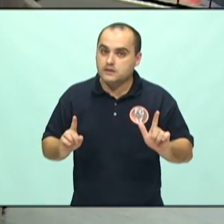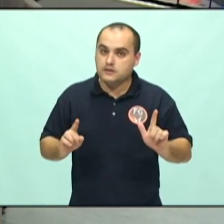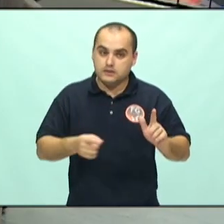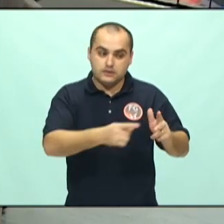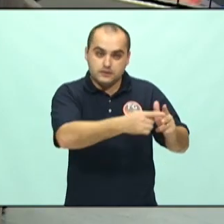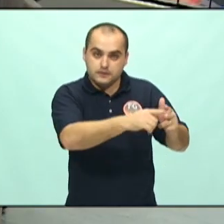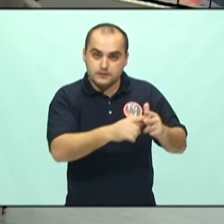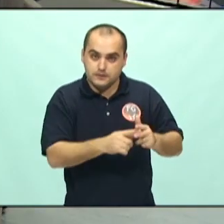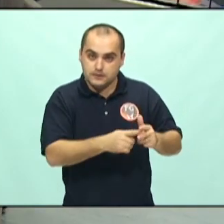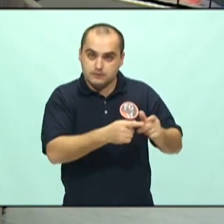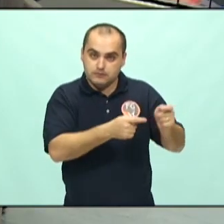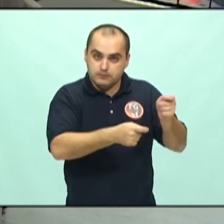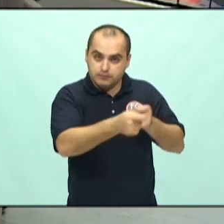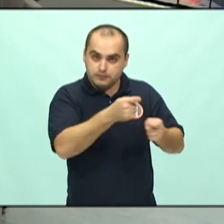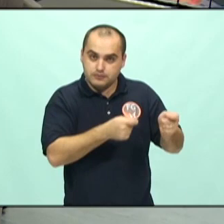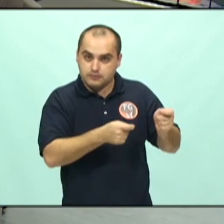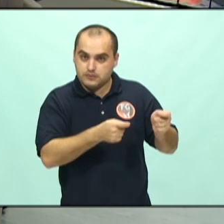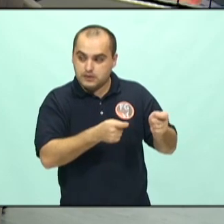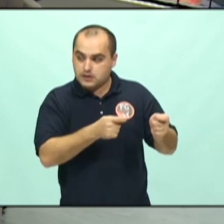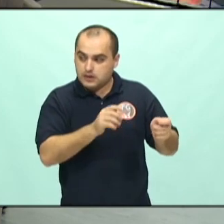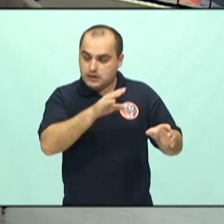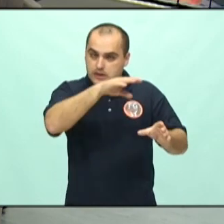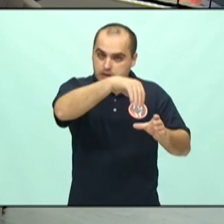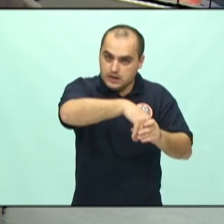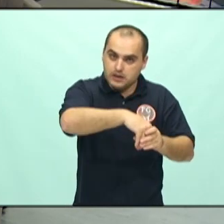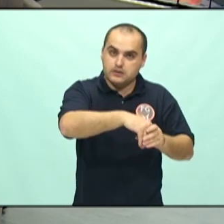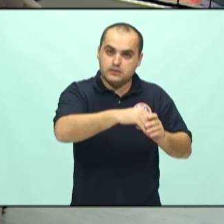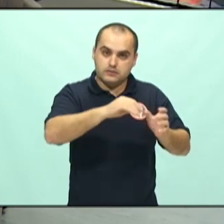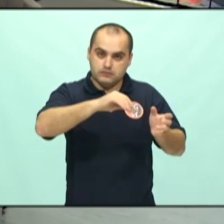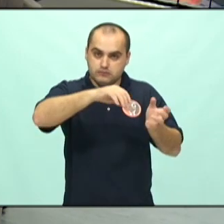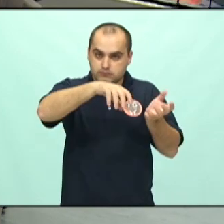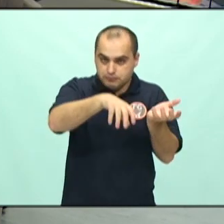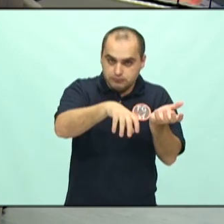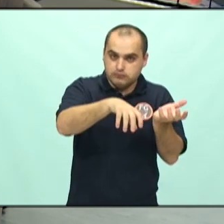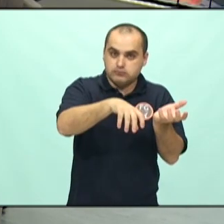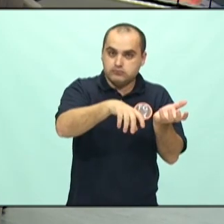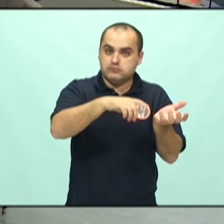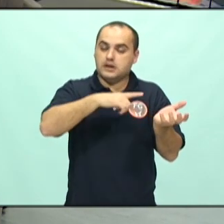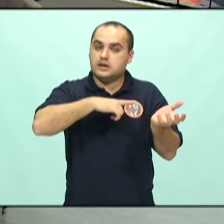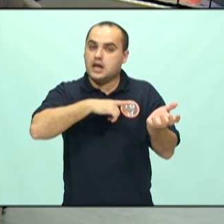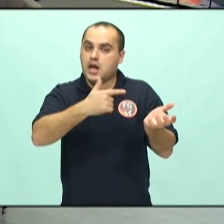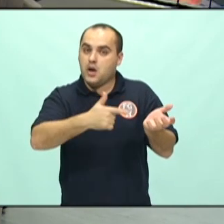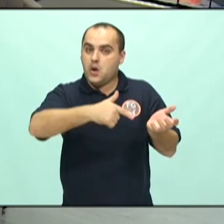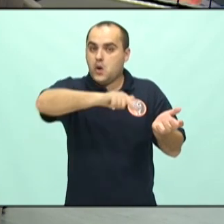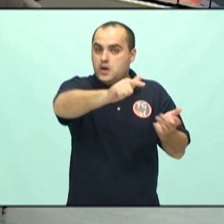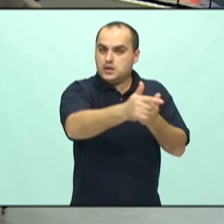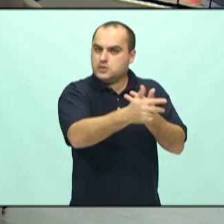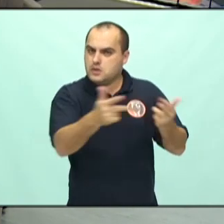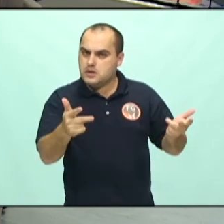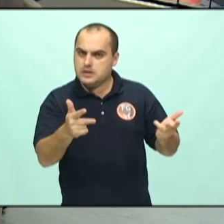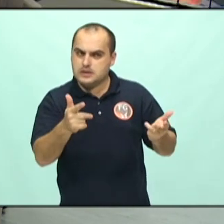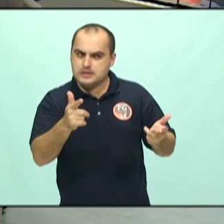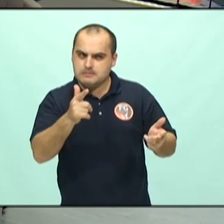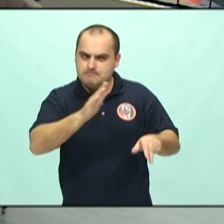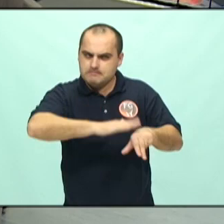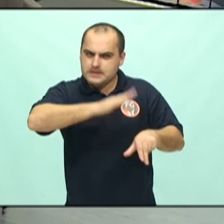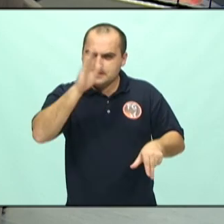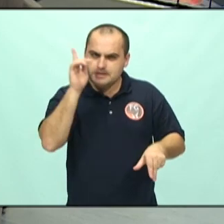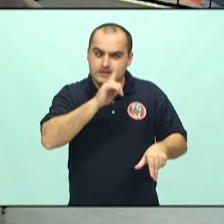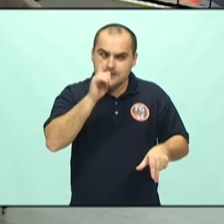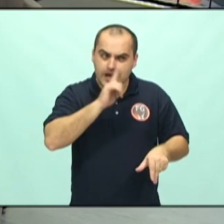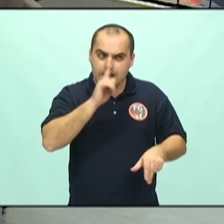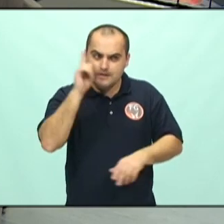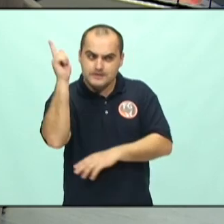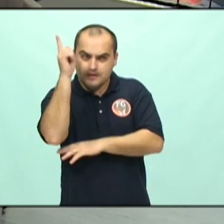administrativa que tramita no Congresso venham outras questões ainda mais radicais. Quais os